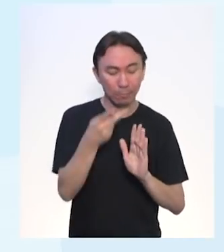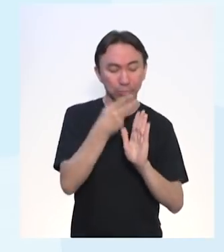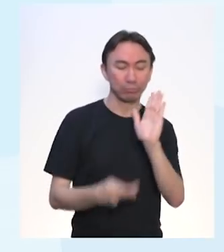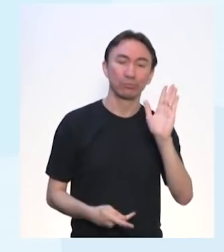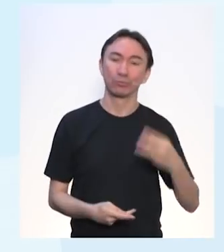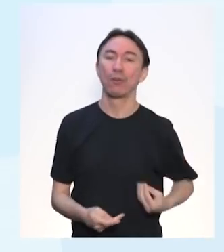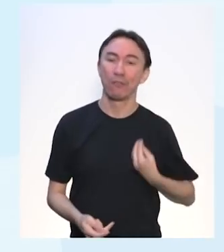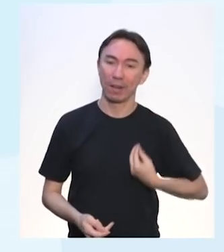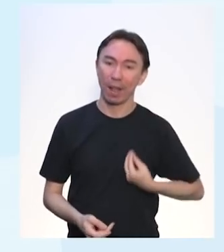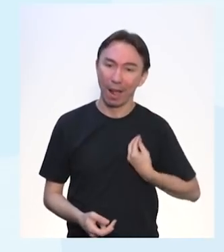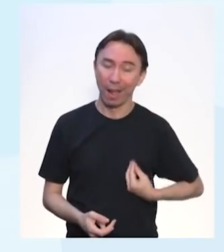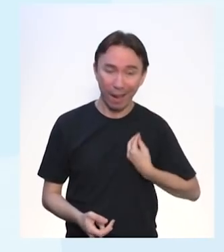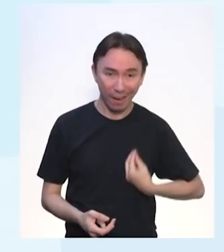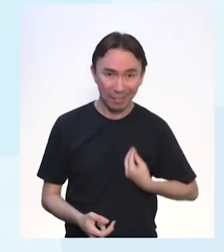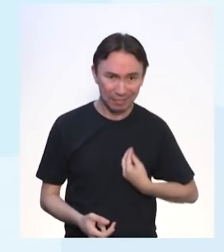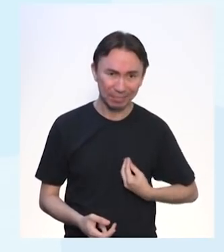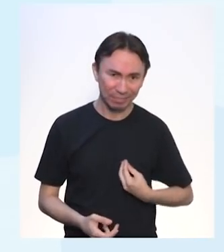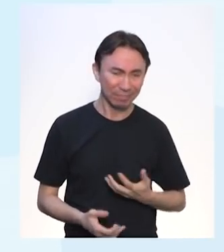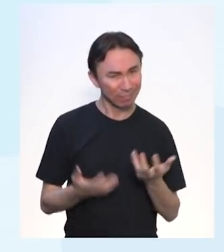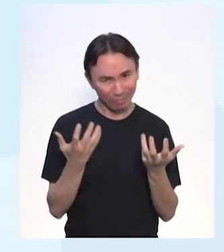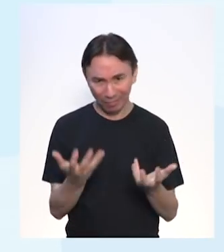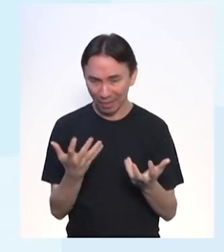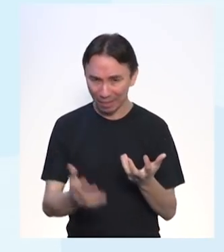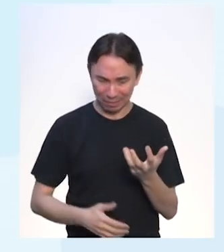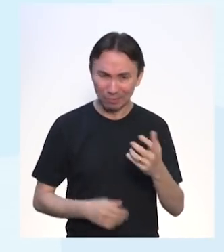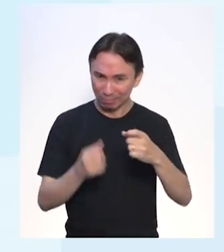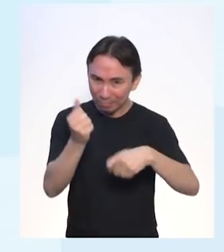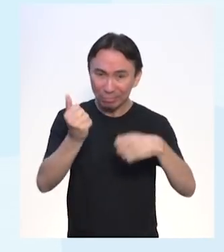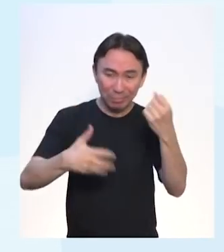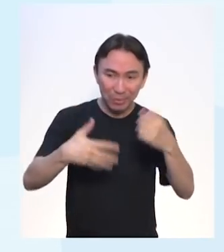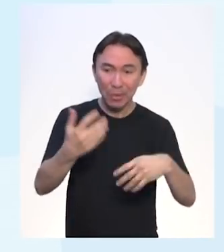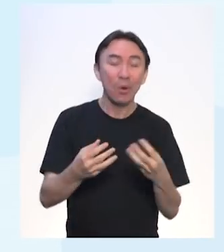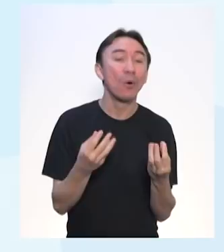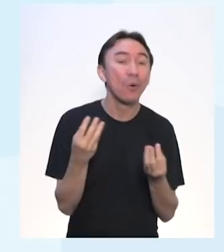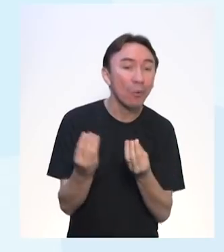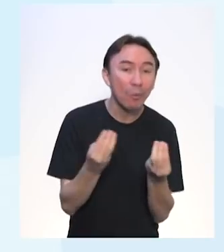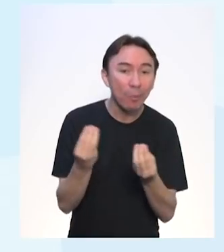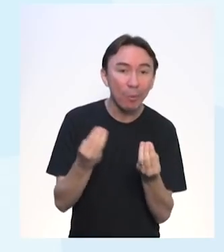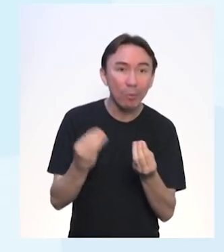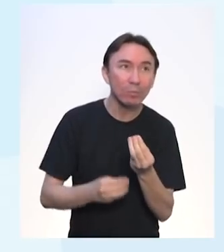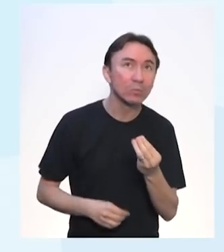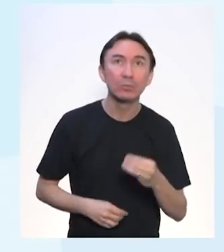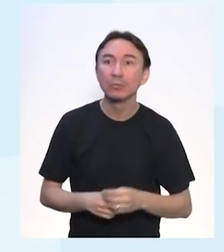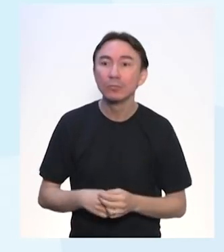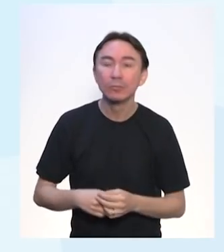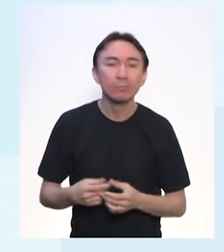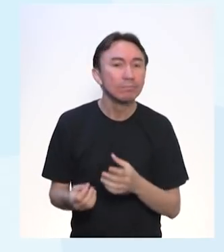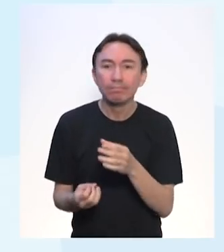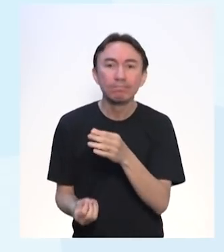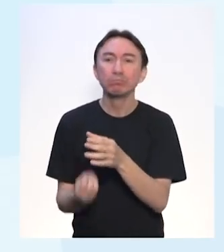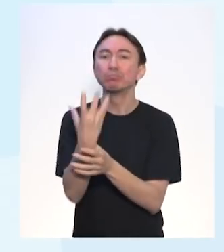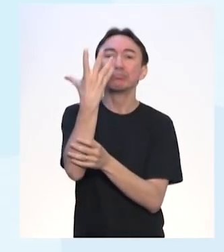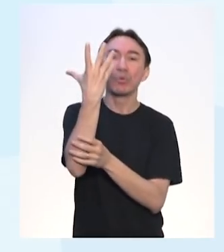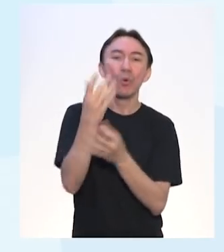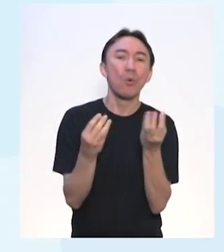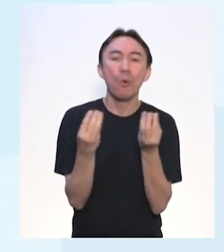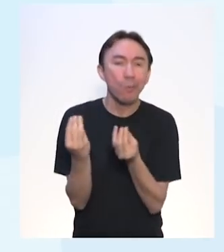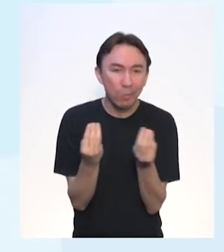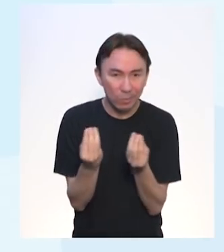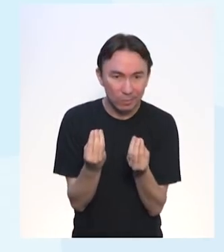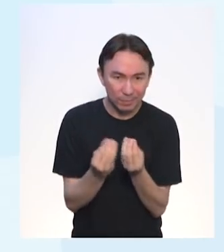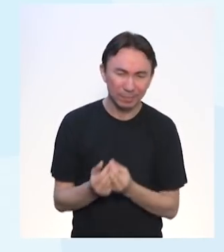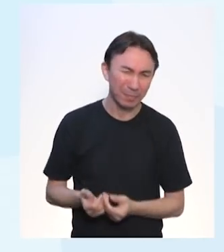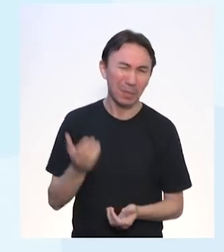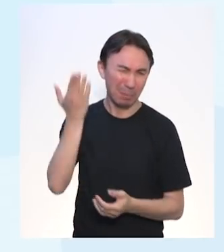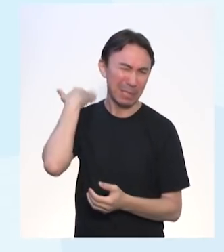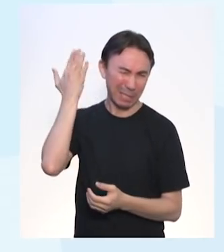quero contar para vocês um pouquinho de como surgiram, então, esses 4 pilares, porque, sabe, não é uma coisa tão nova assim. Eles foram criados por